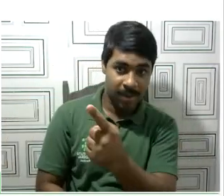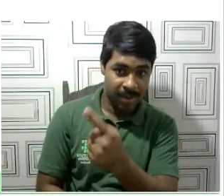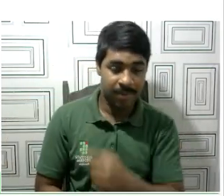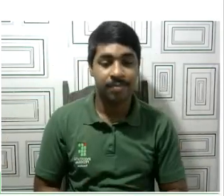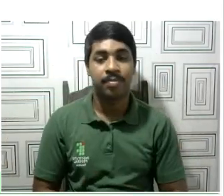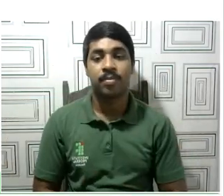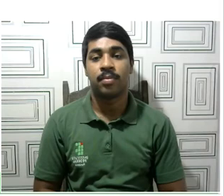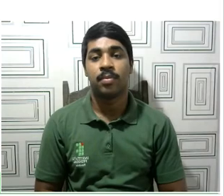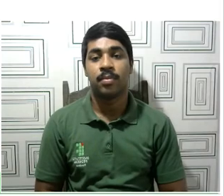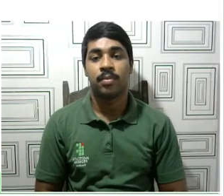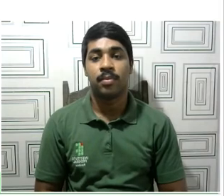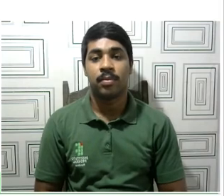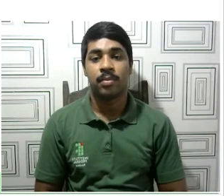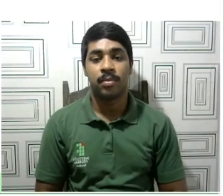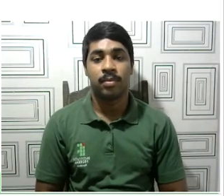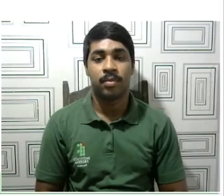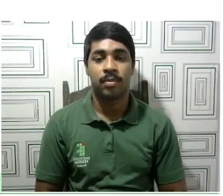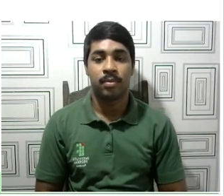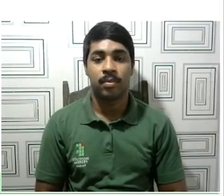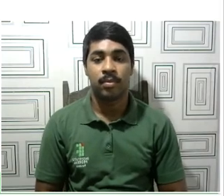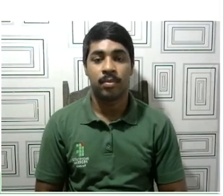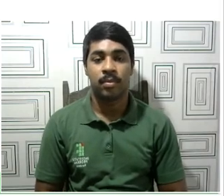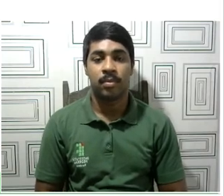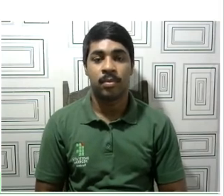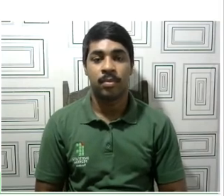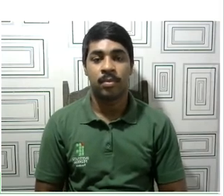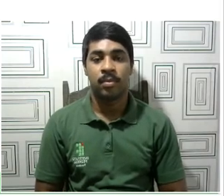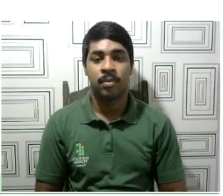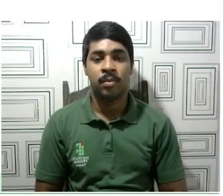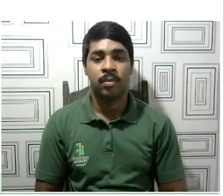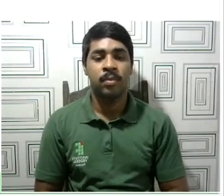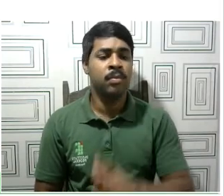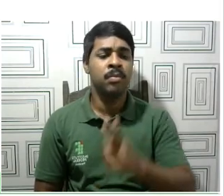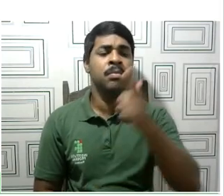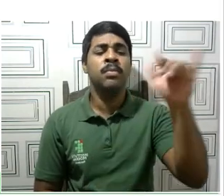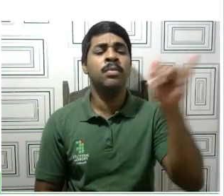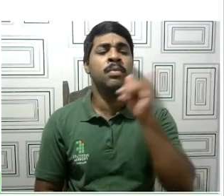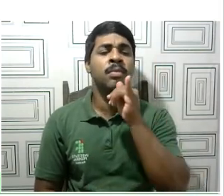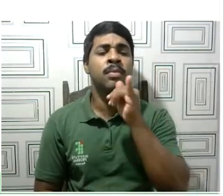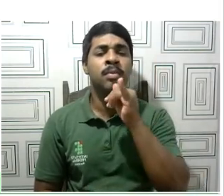tá? Assim, por exemplo, se a gente estivesse diante do número